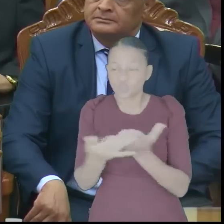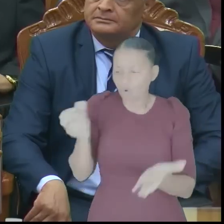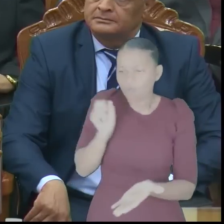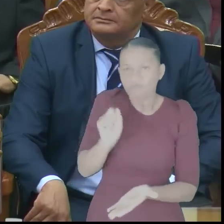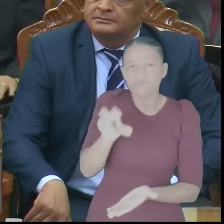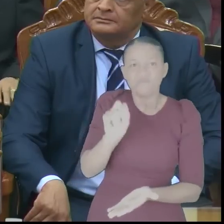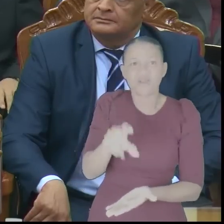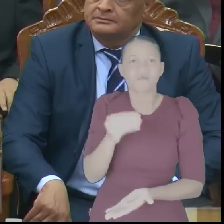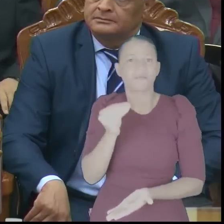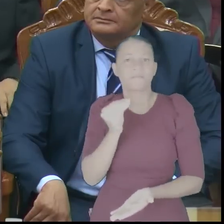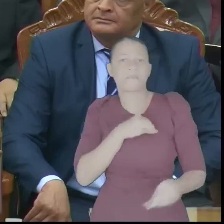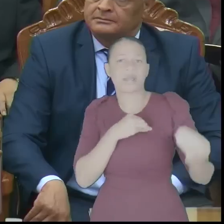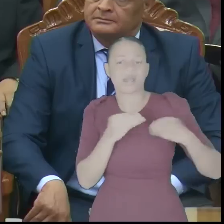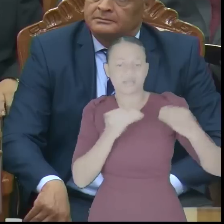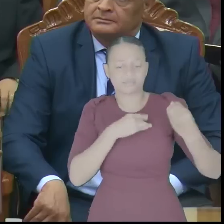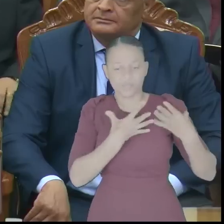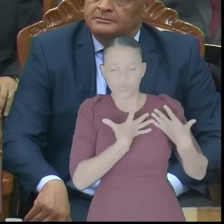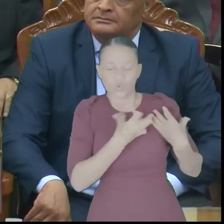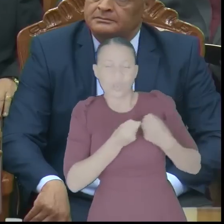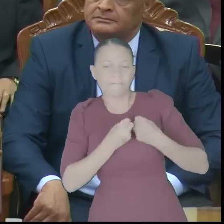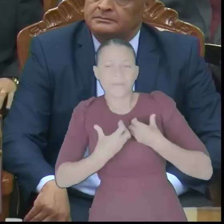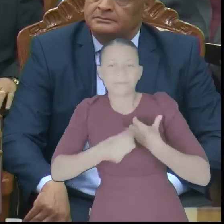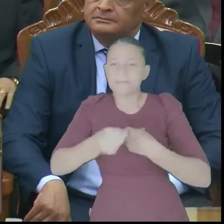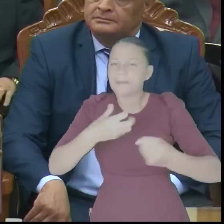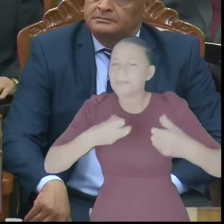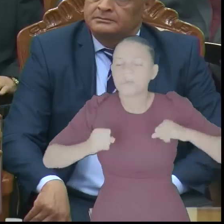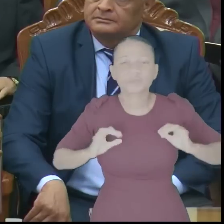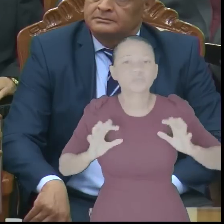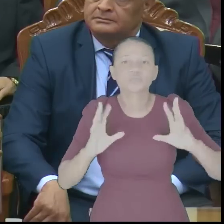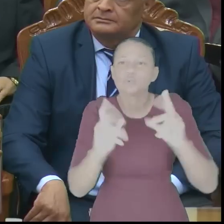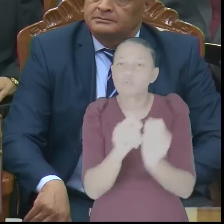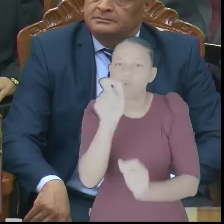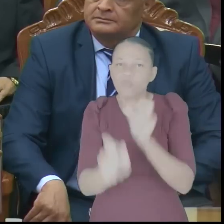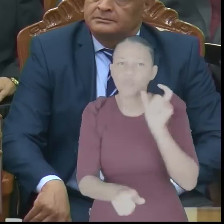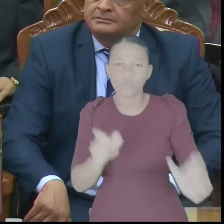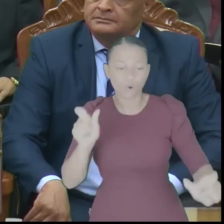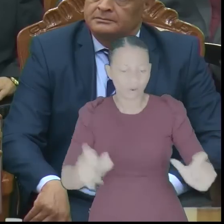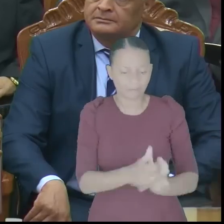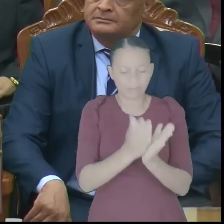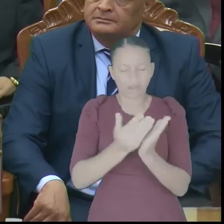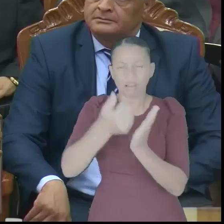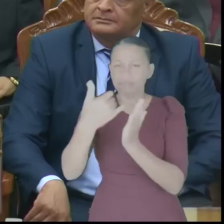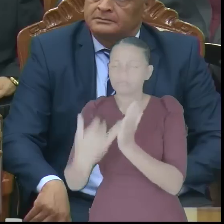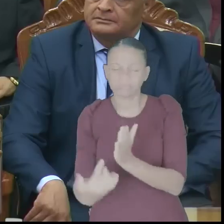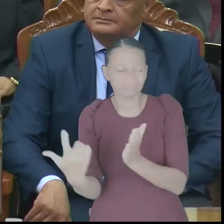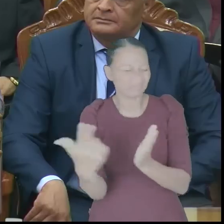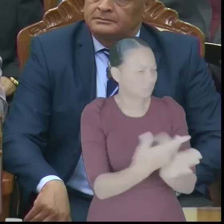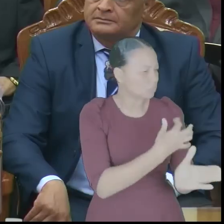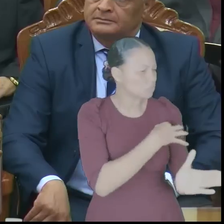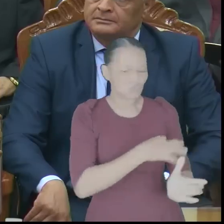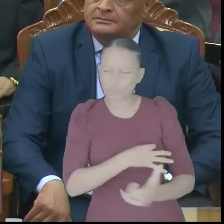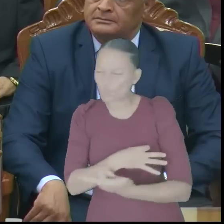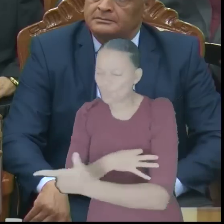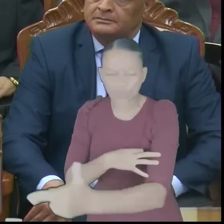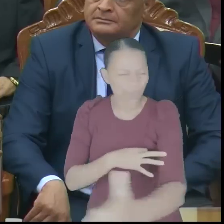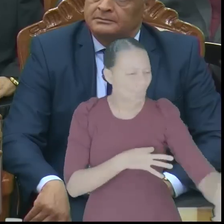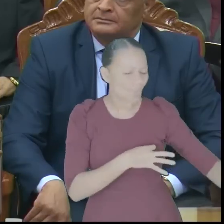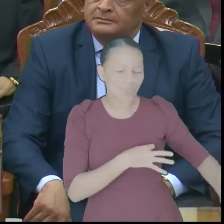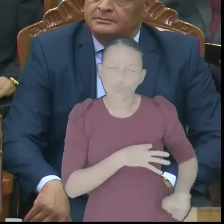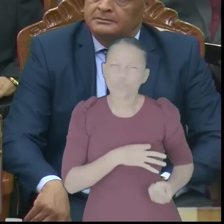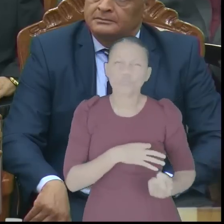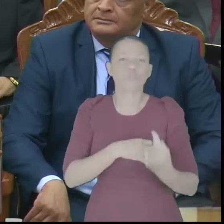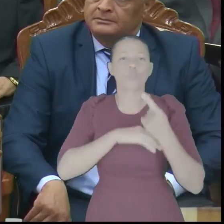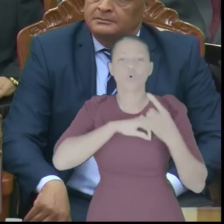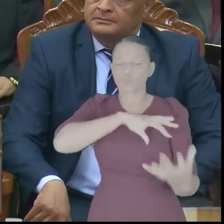já está no ser humano. Toda a humanidade. A Bíblia diz que não havia um justo, um sequer, sobre a